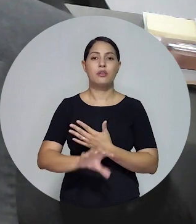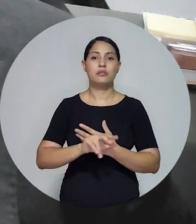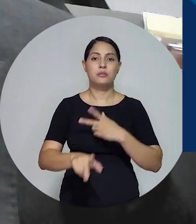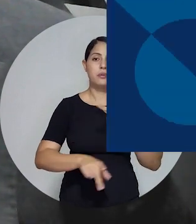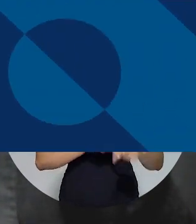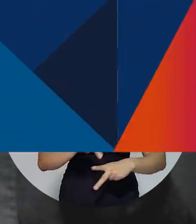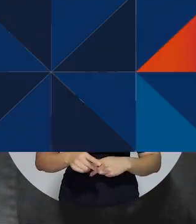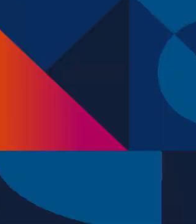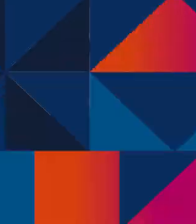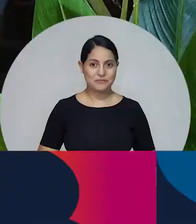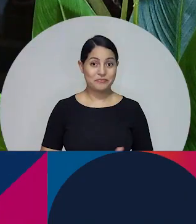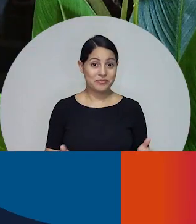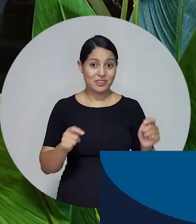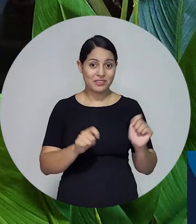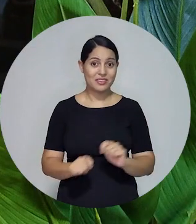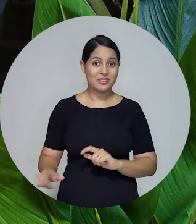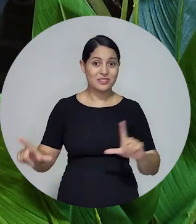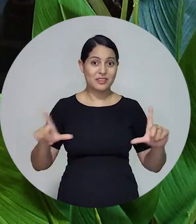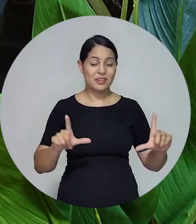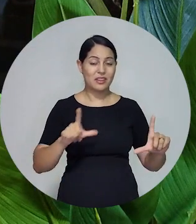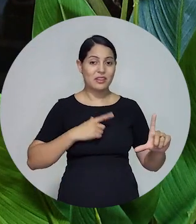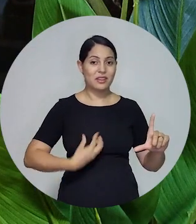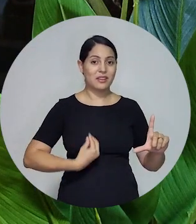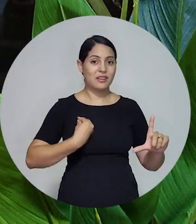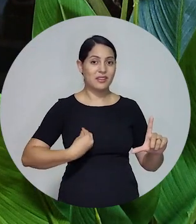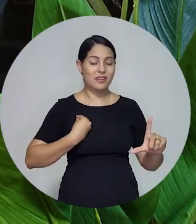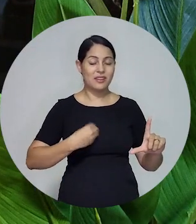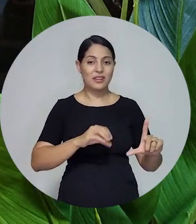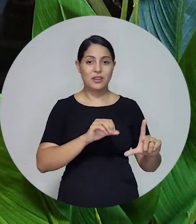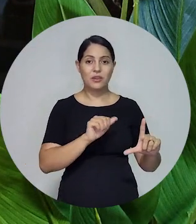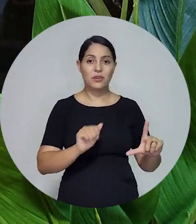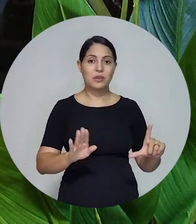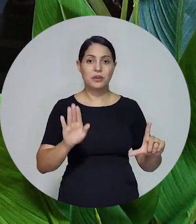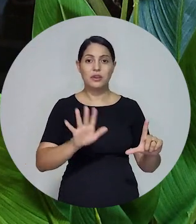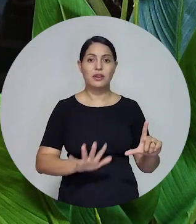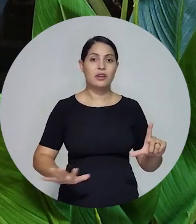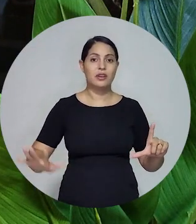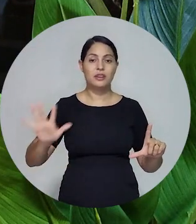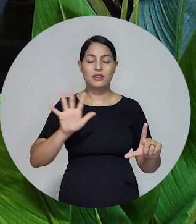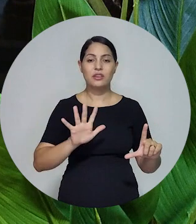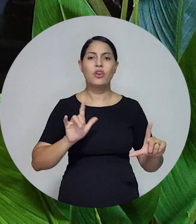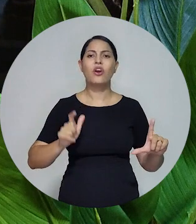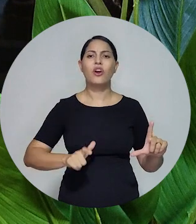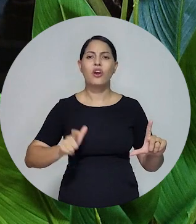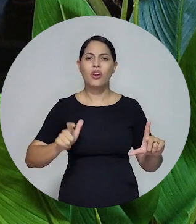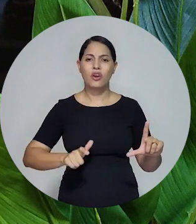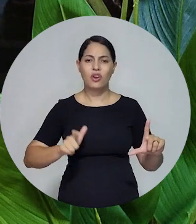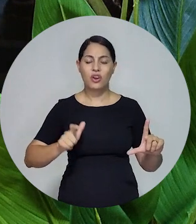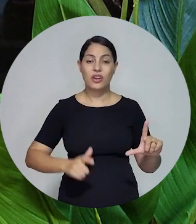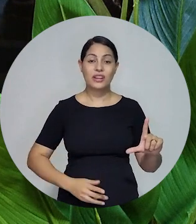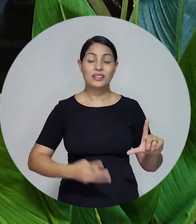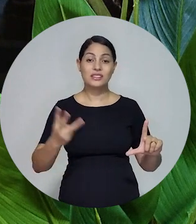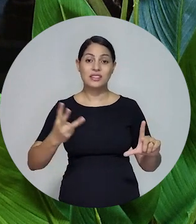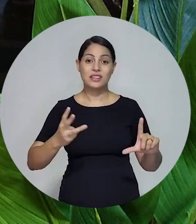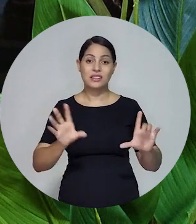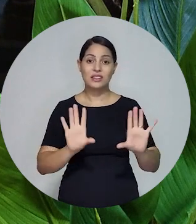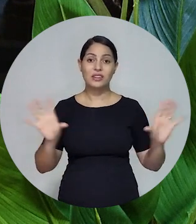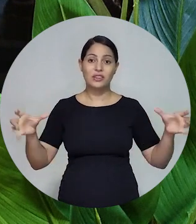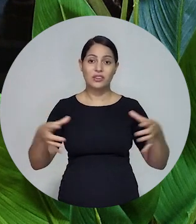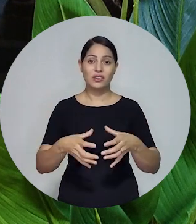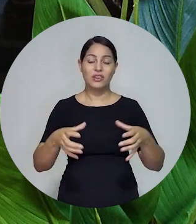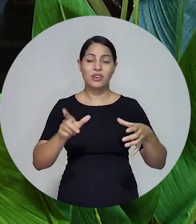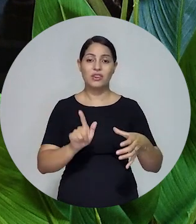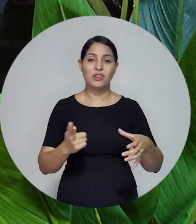ouvidoria do cidadão. Ainda neste bloco, você vai acompanhar a participação do presidente da OAB Nacional, Beto Simonetti,